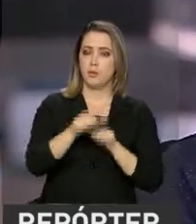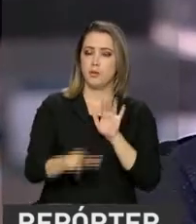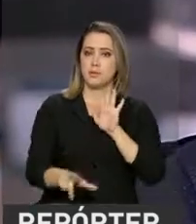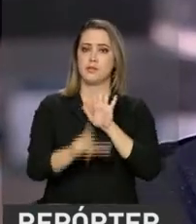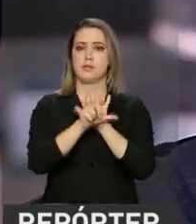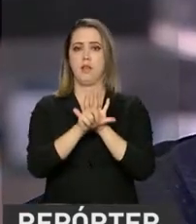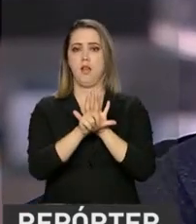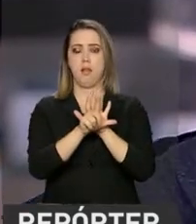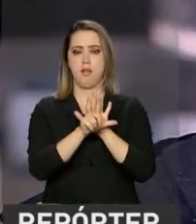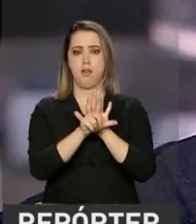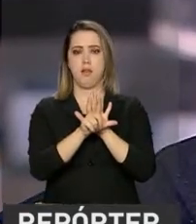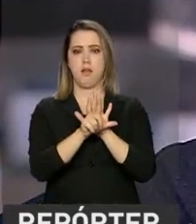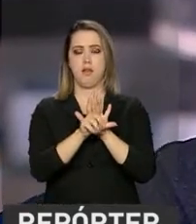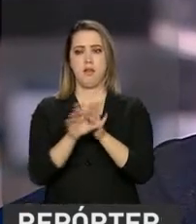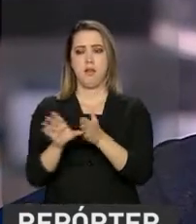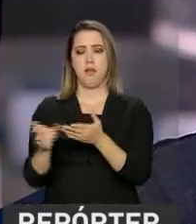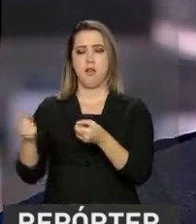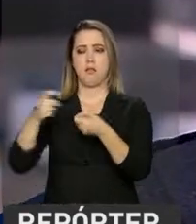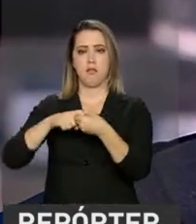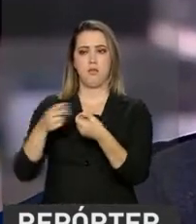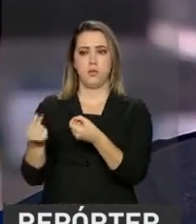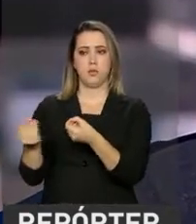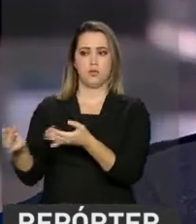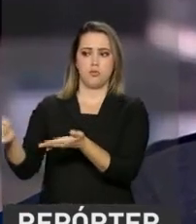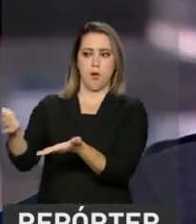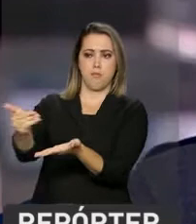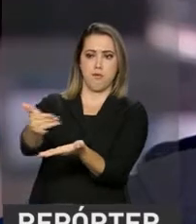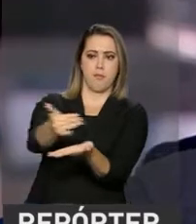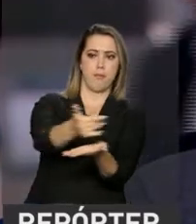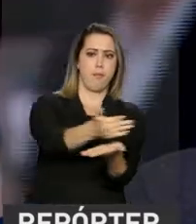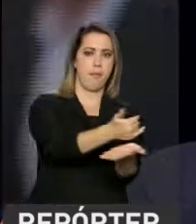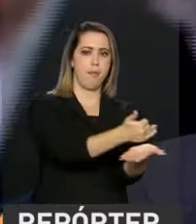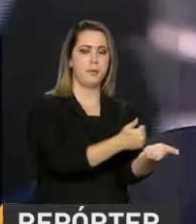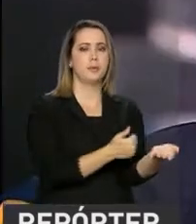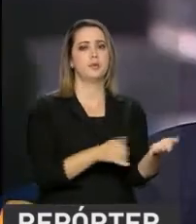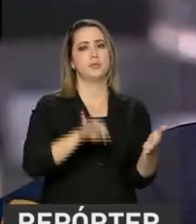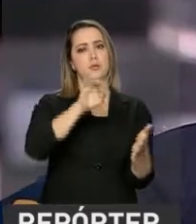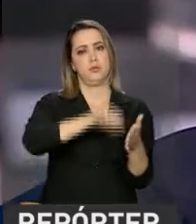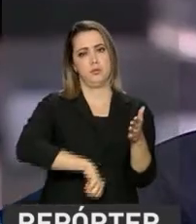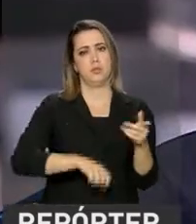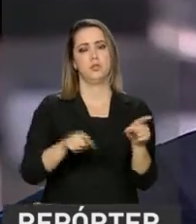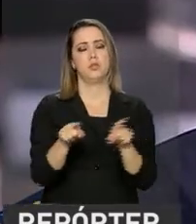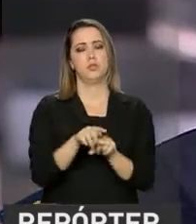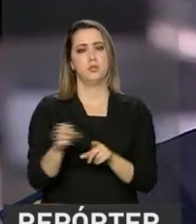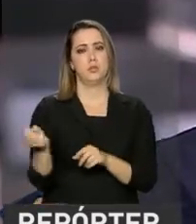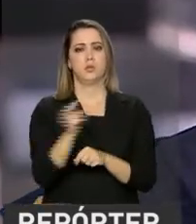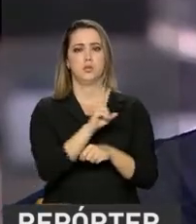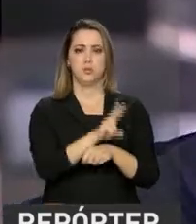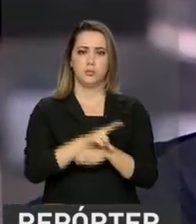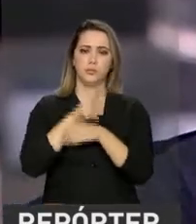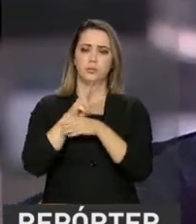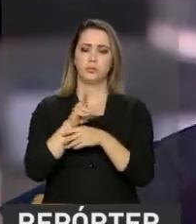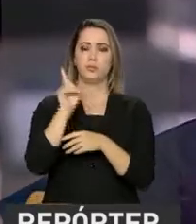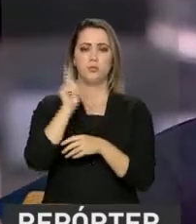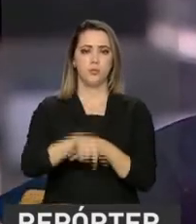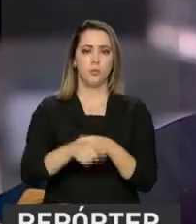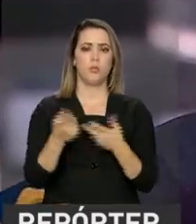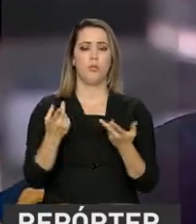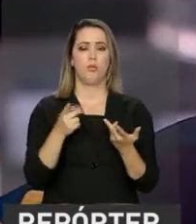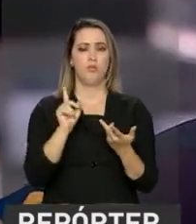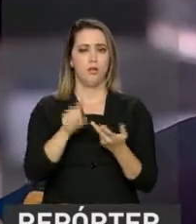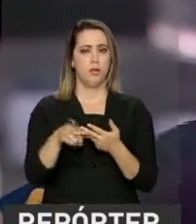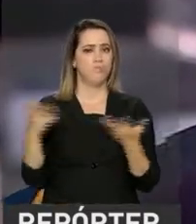da recuperação judicial, modernização em geral também do sistema de crédito. Em resumo, foi